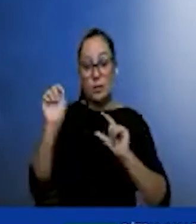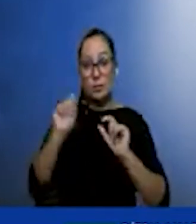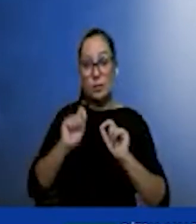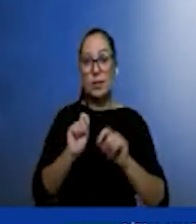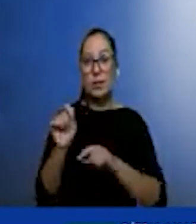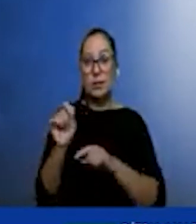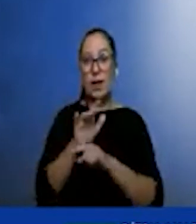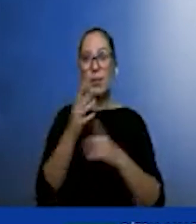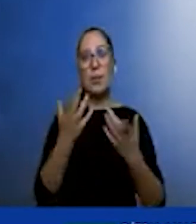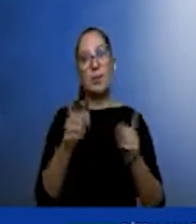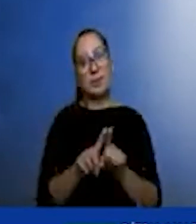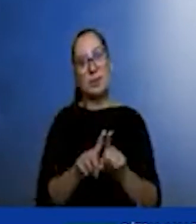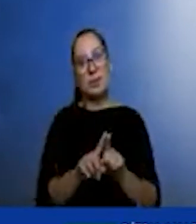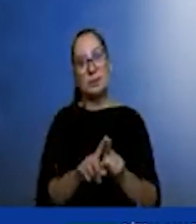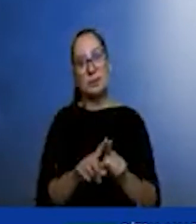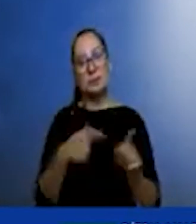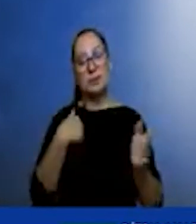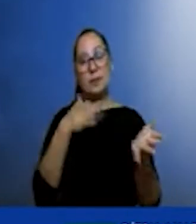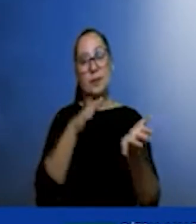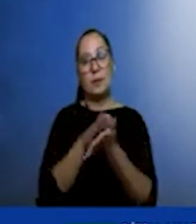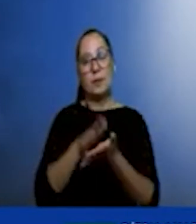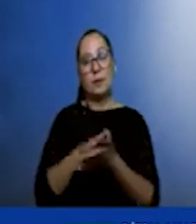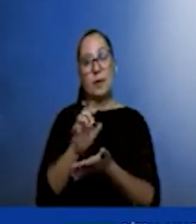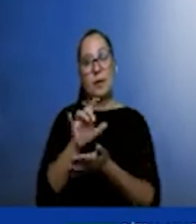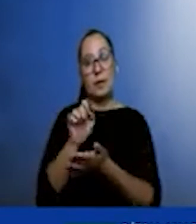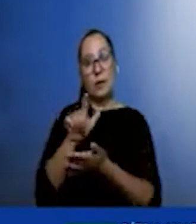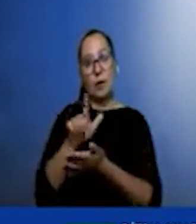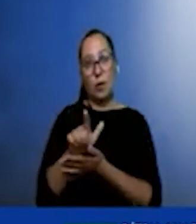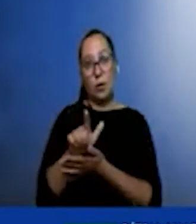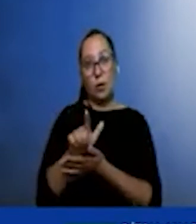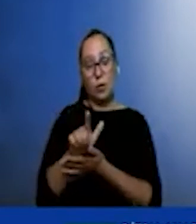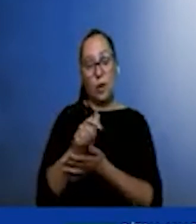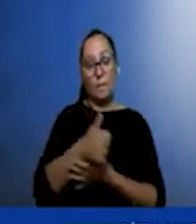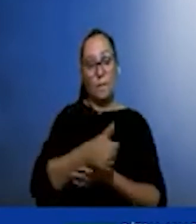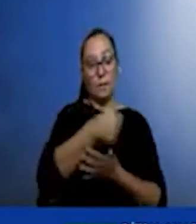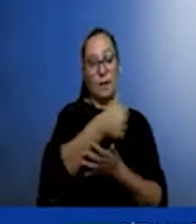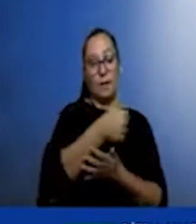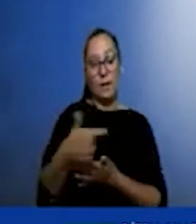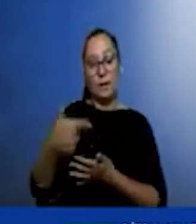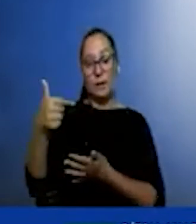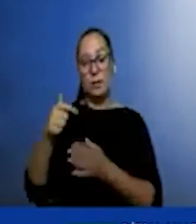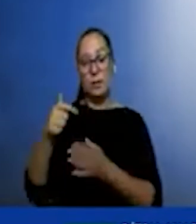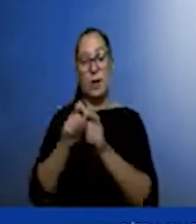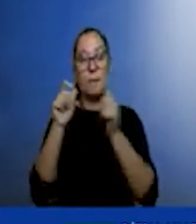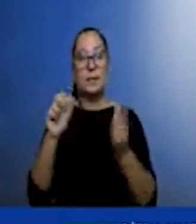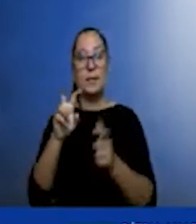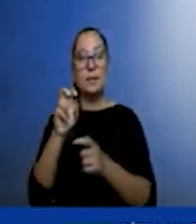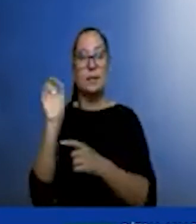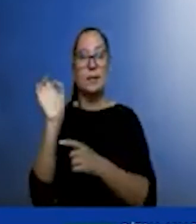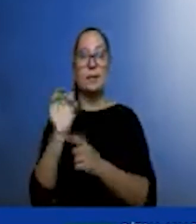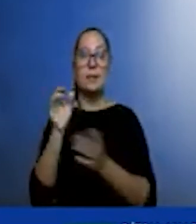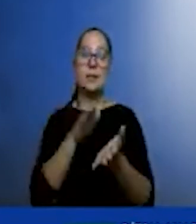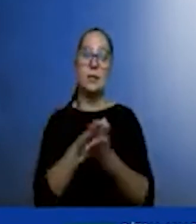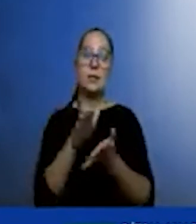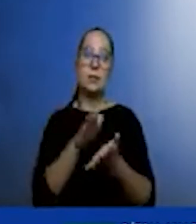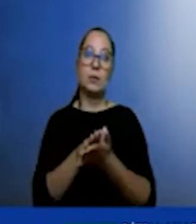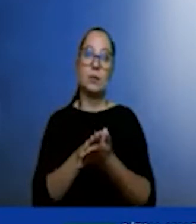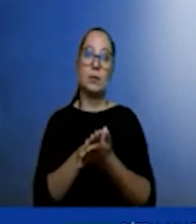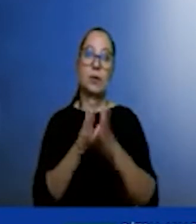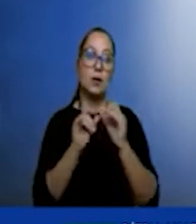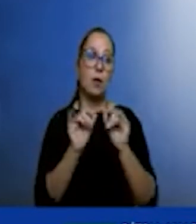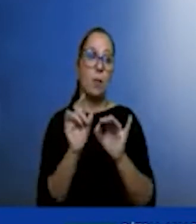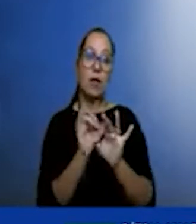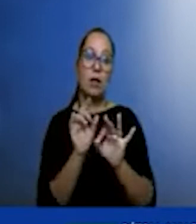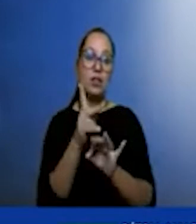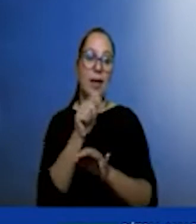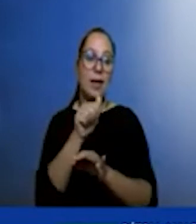eu produzo etanol de primeira geração. Quando eu vou produzir o etanol de segunda geração, eu aumentei 50% a produção sem mexer lá no hectare.